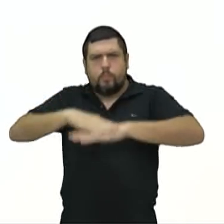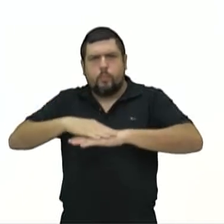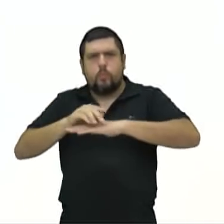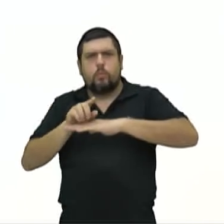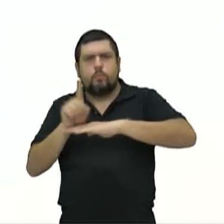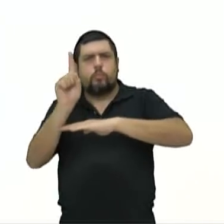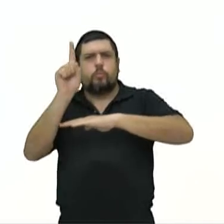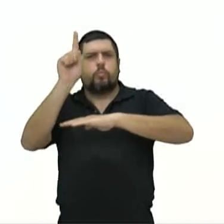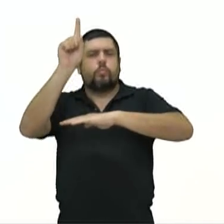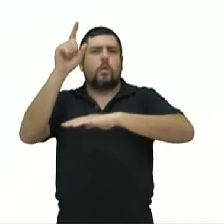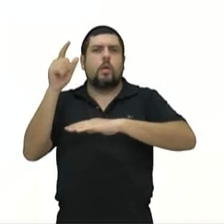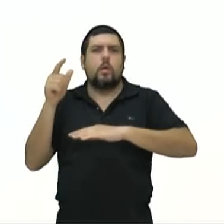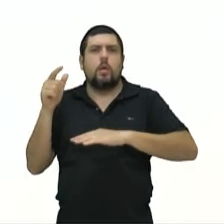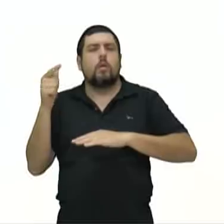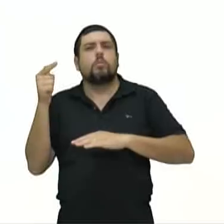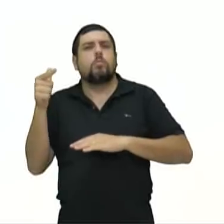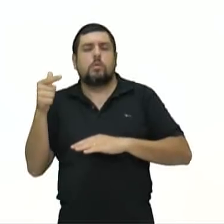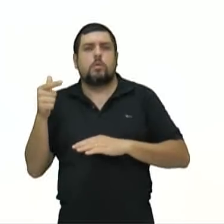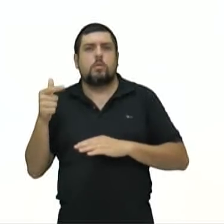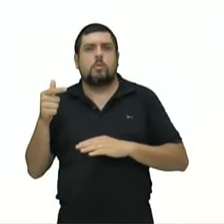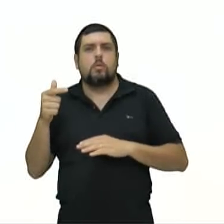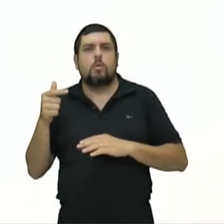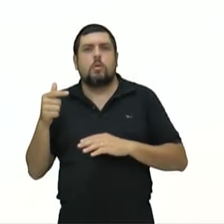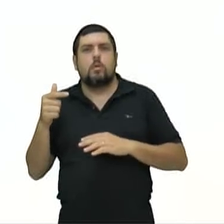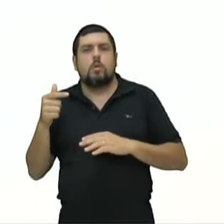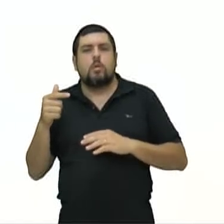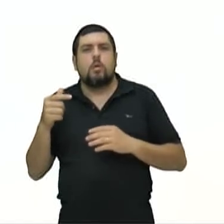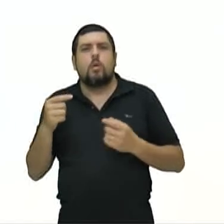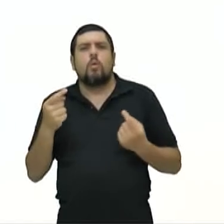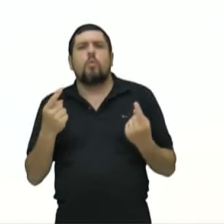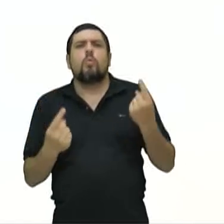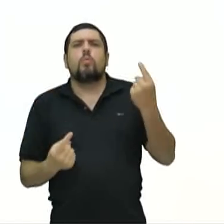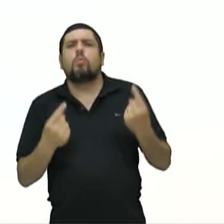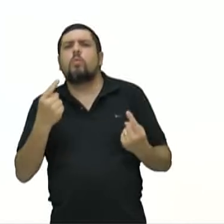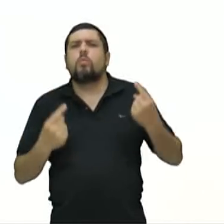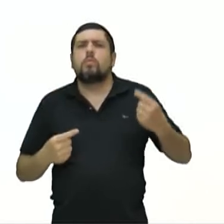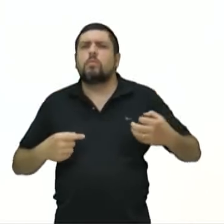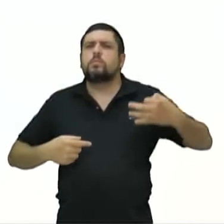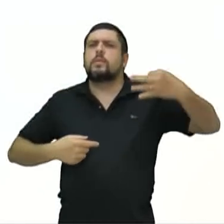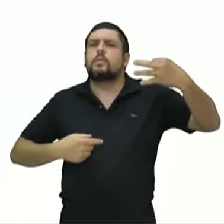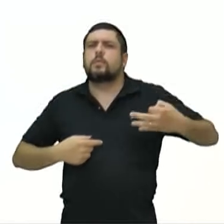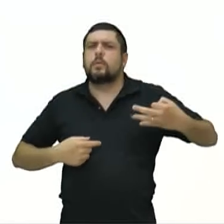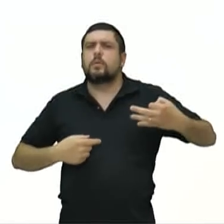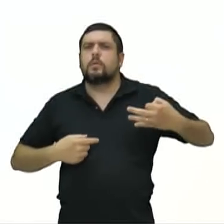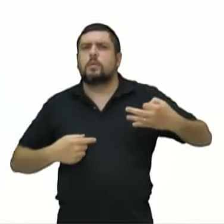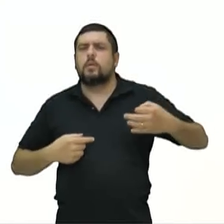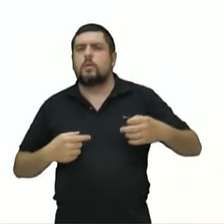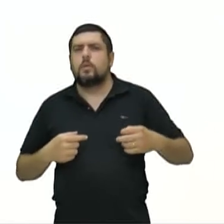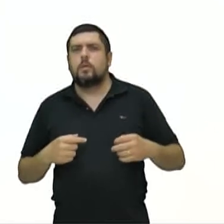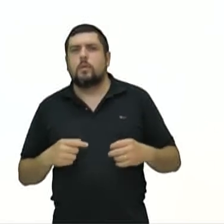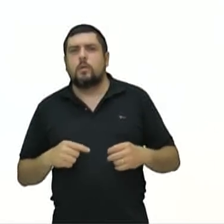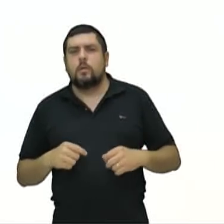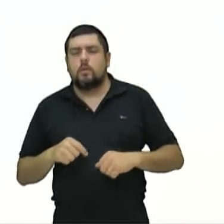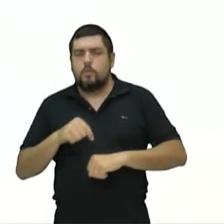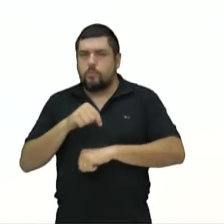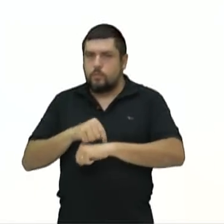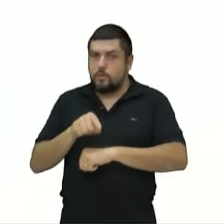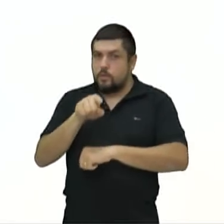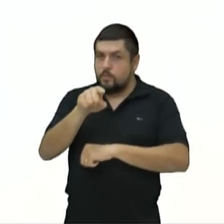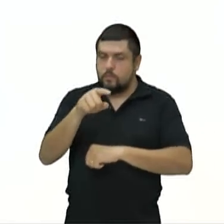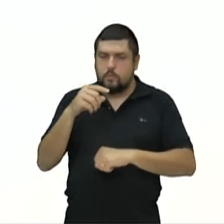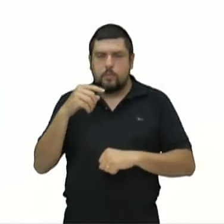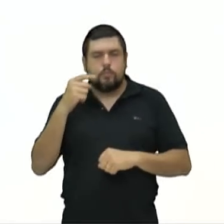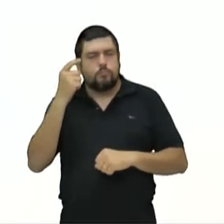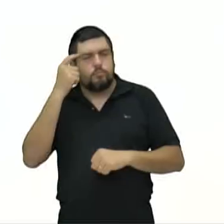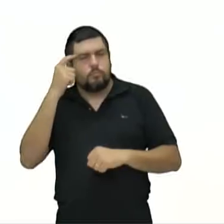ambiente. Quais ou qual dessas afirmações estão corretas? Eu vou dar um tempinho para vocês pensarem nisso e